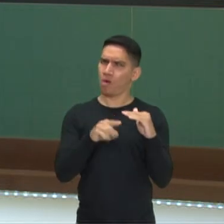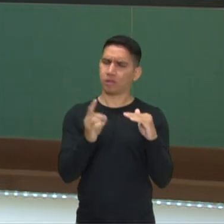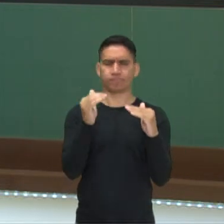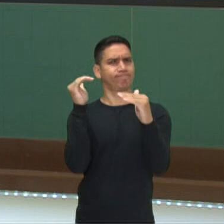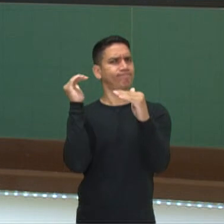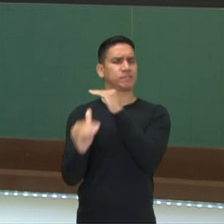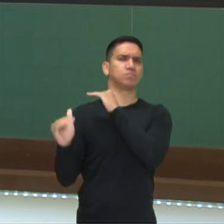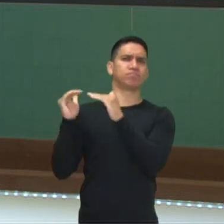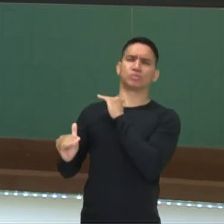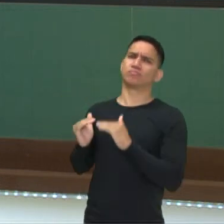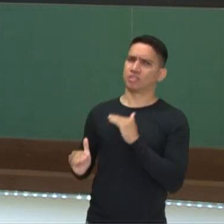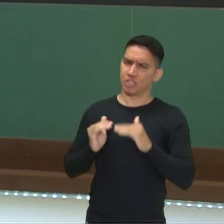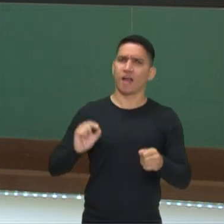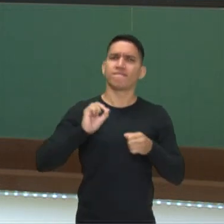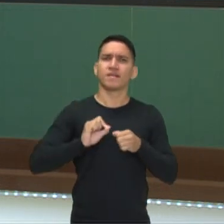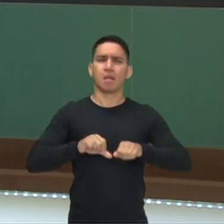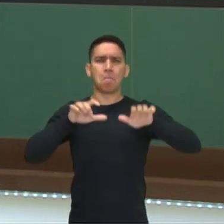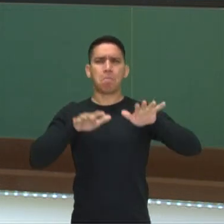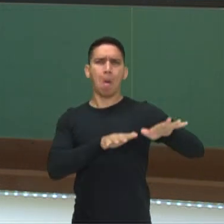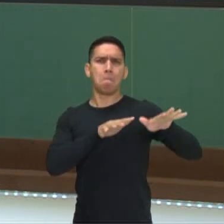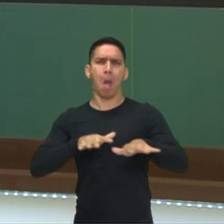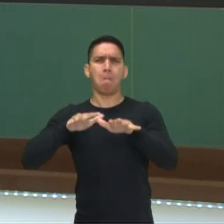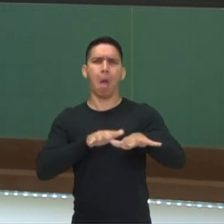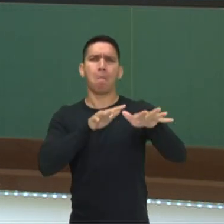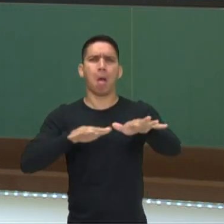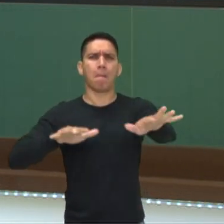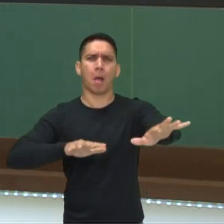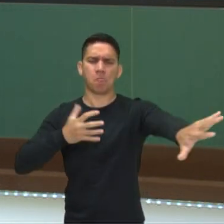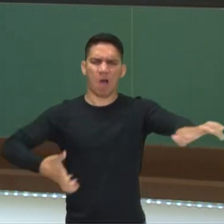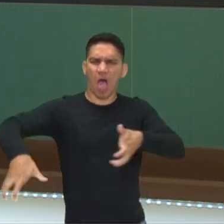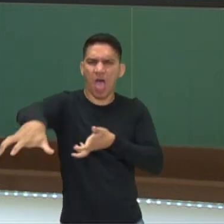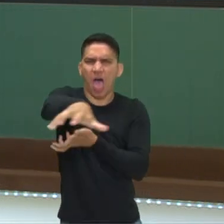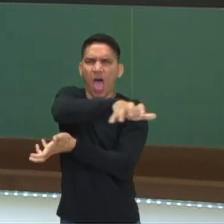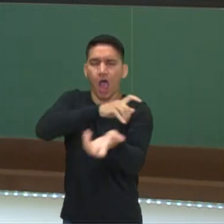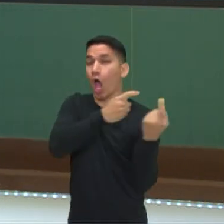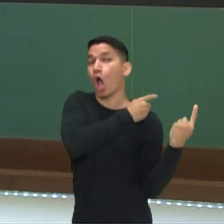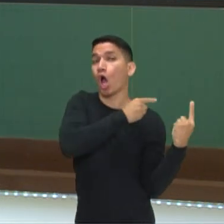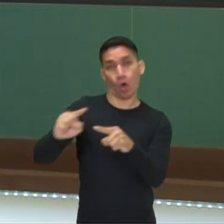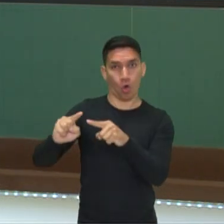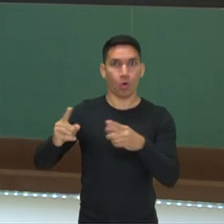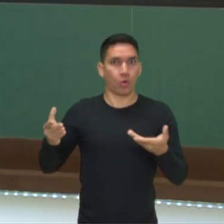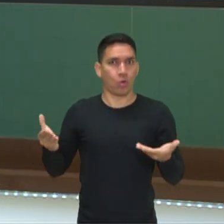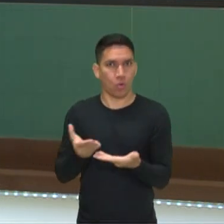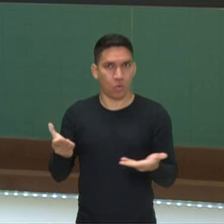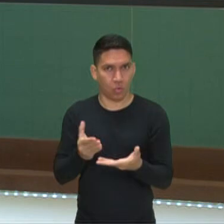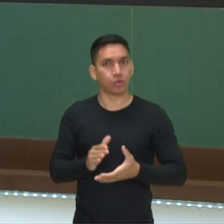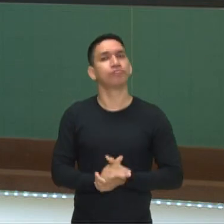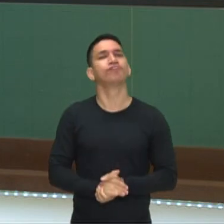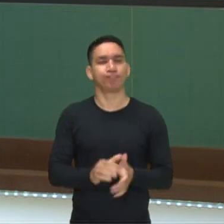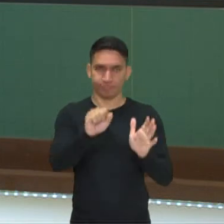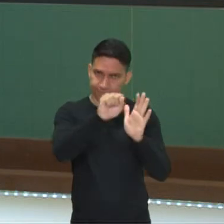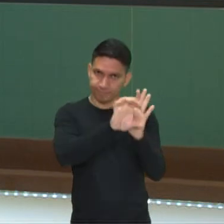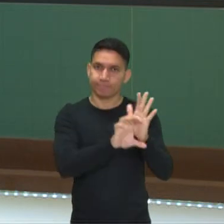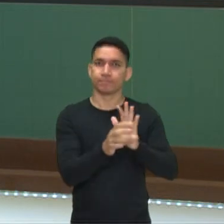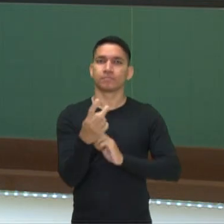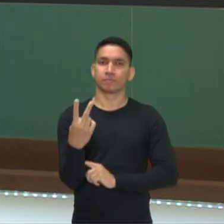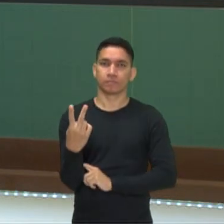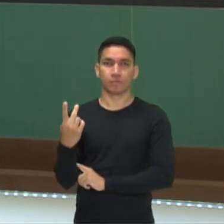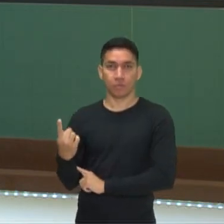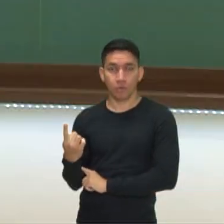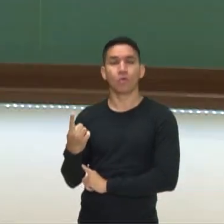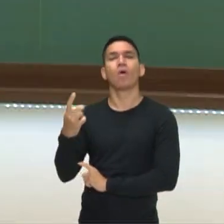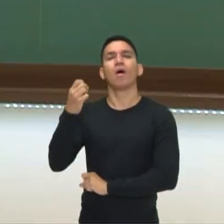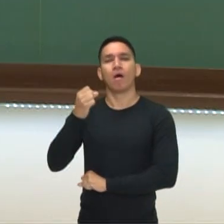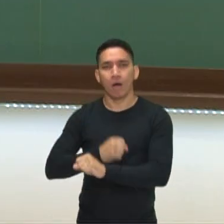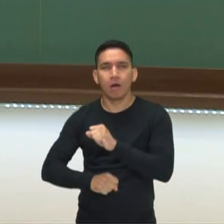Estão fazendo várias manifestações, várias revoltas contra essa situação hoje, século 21,